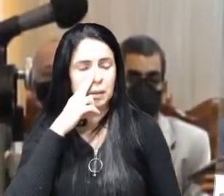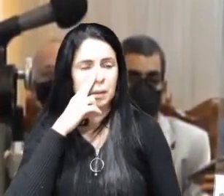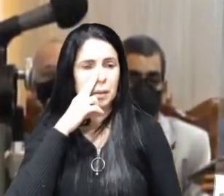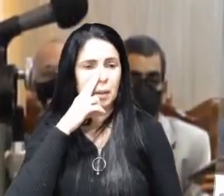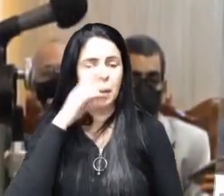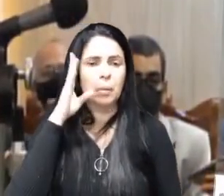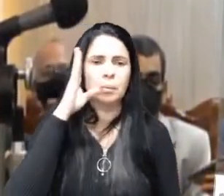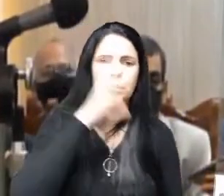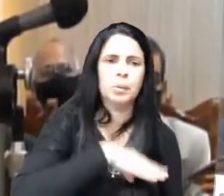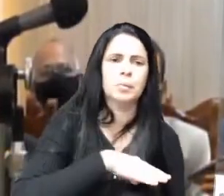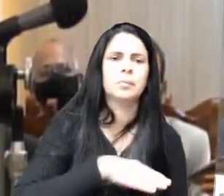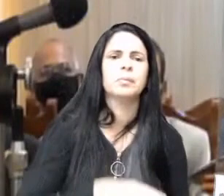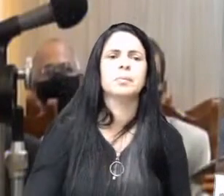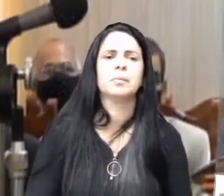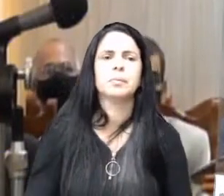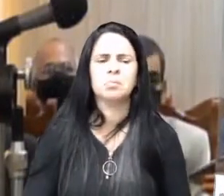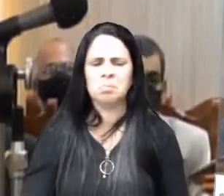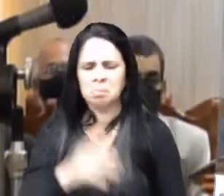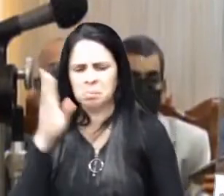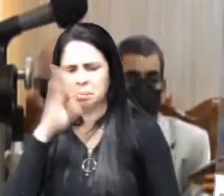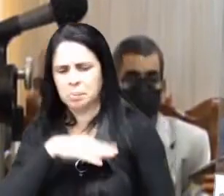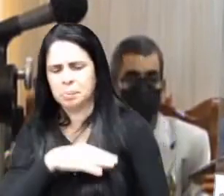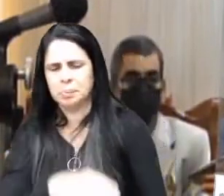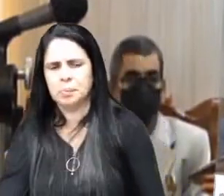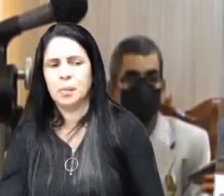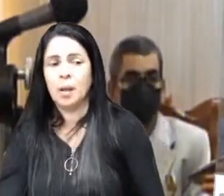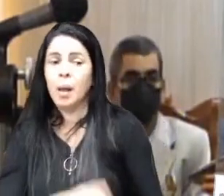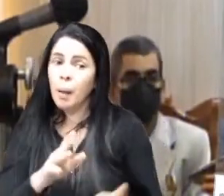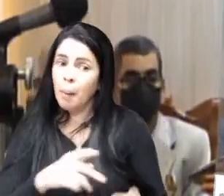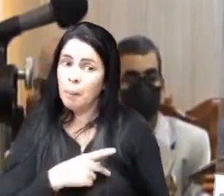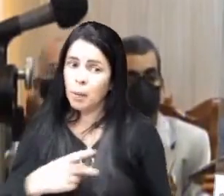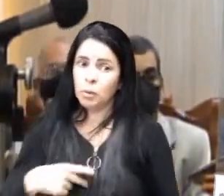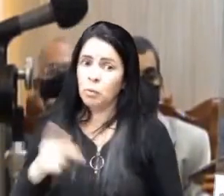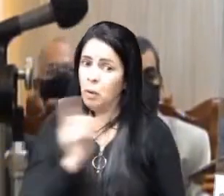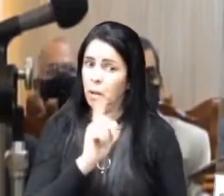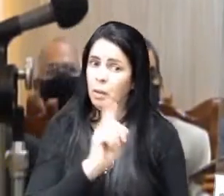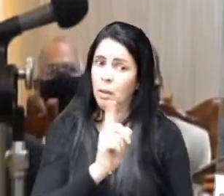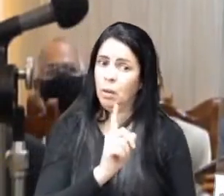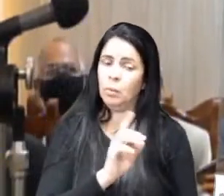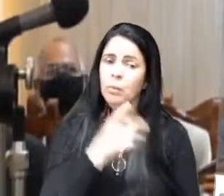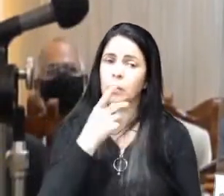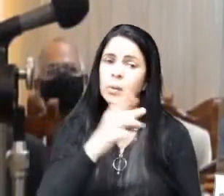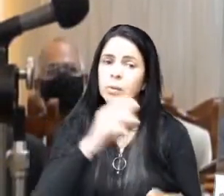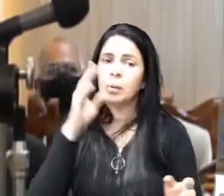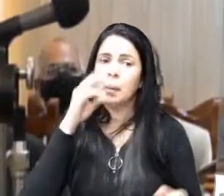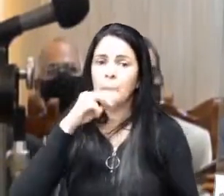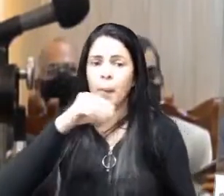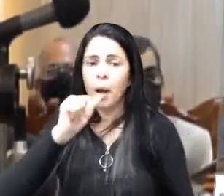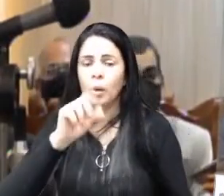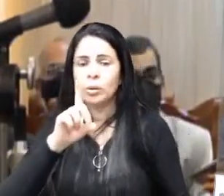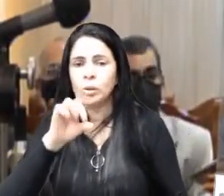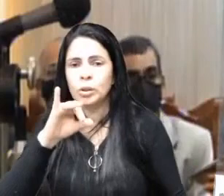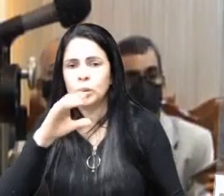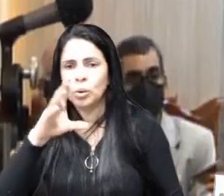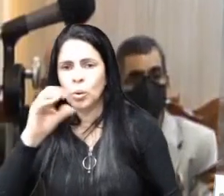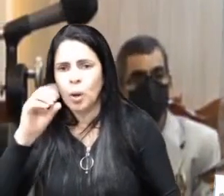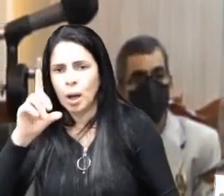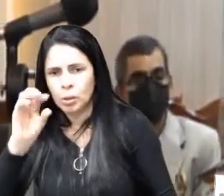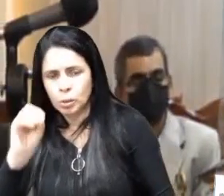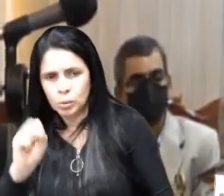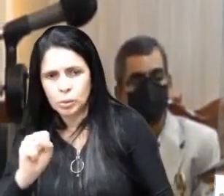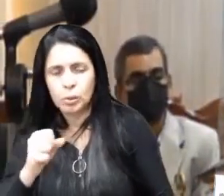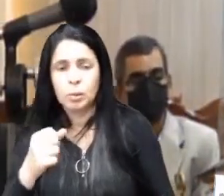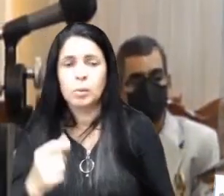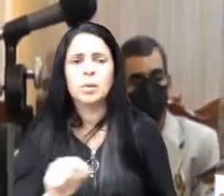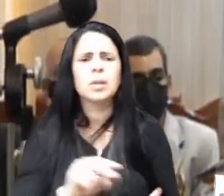amaldiçoados. Pastor, não diga uma coisa dessa, que essa palavra é muito pesada. Amaldiçoado quer dizer sem direito às bênçãos de Deus.